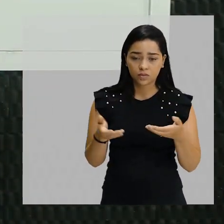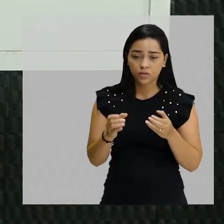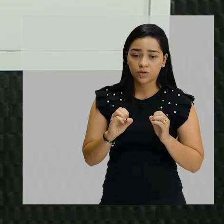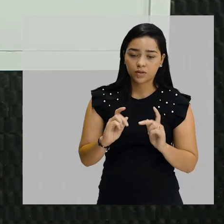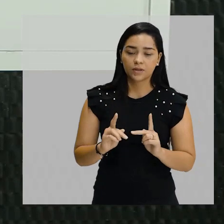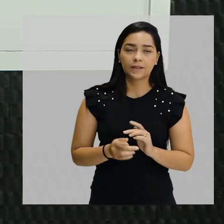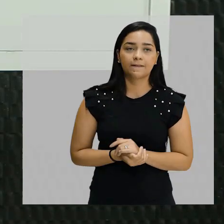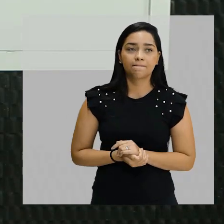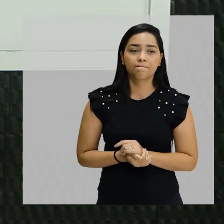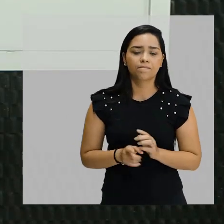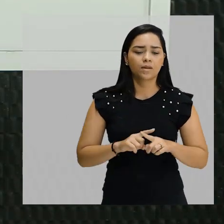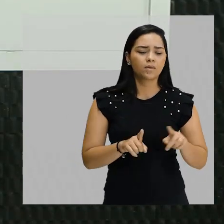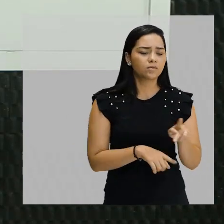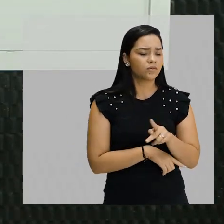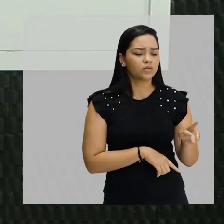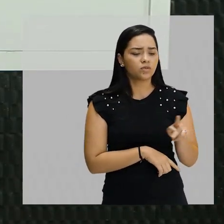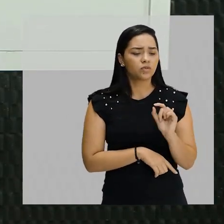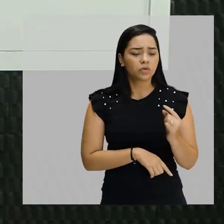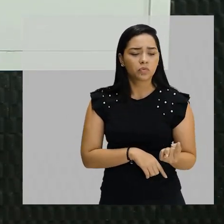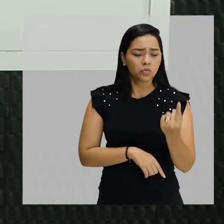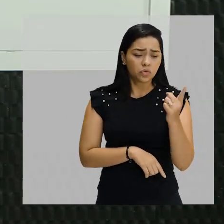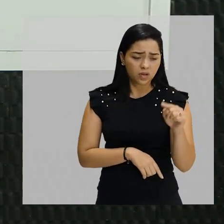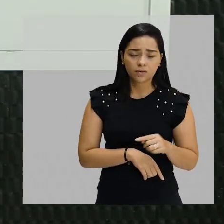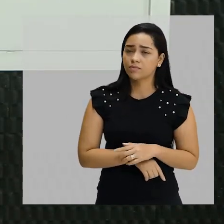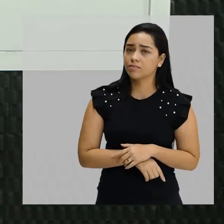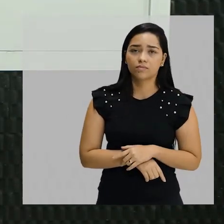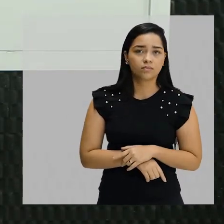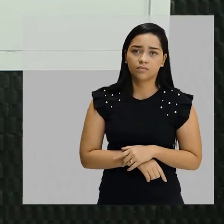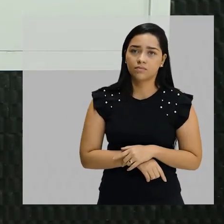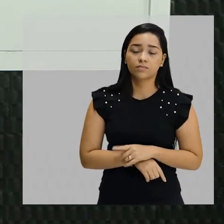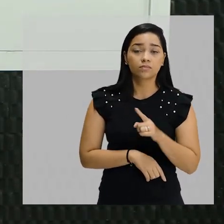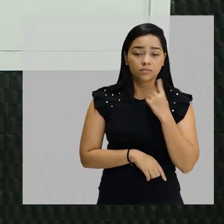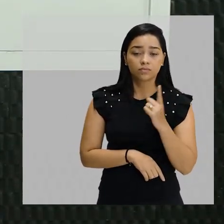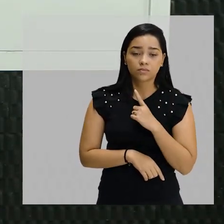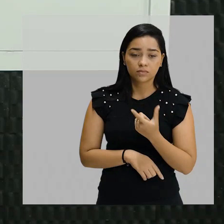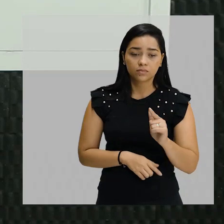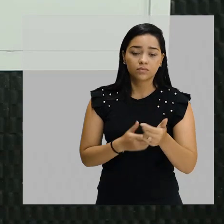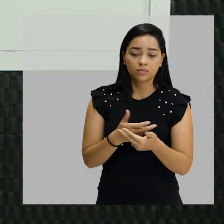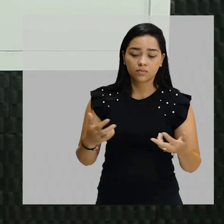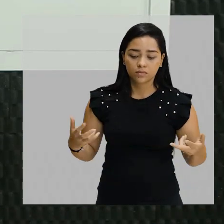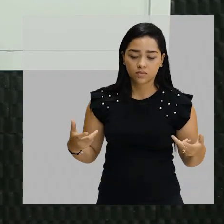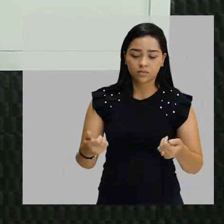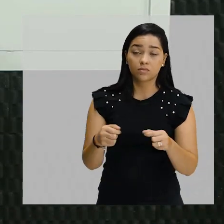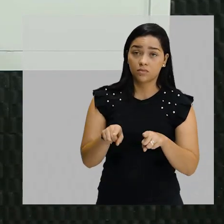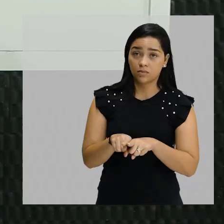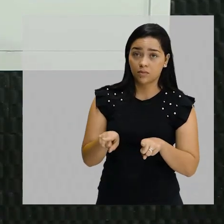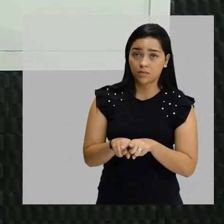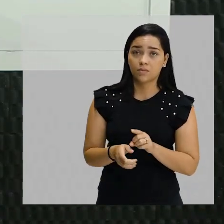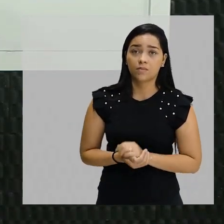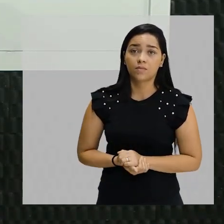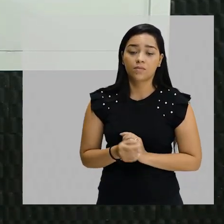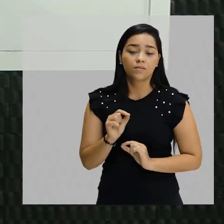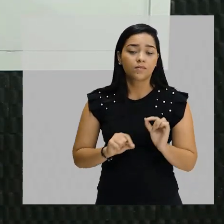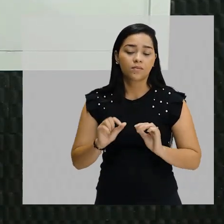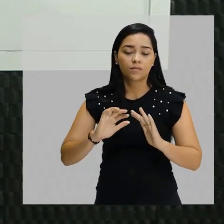OK mas professor ele é o único autor não nós temos autores maravilhosos no racionalismo é